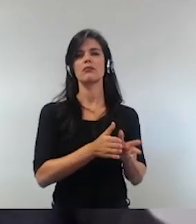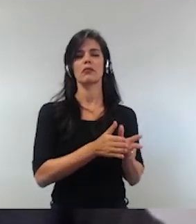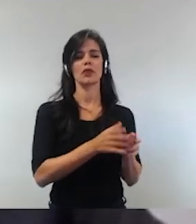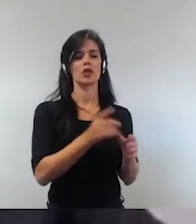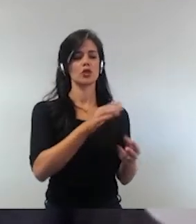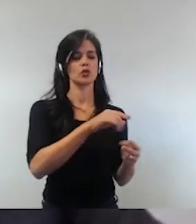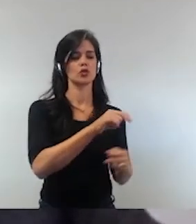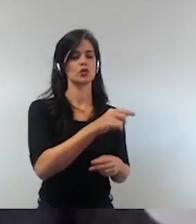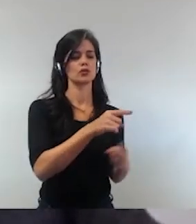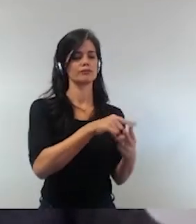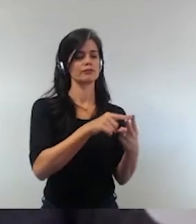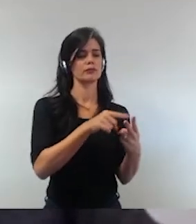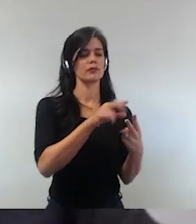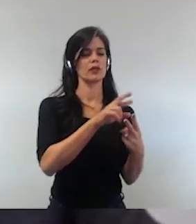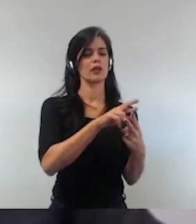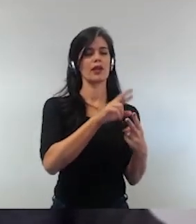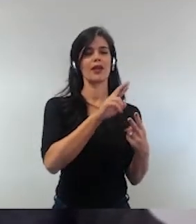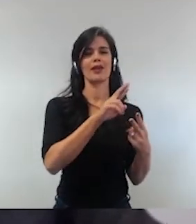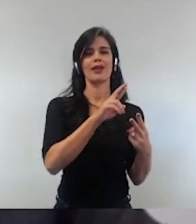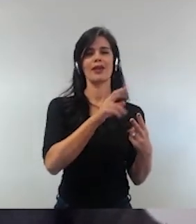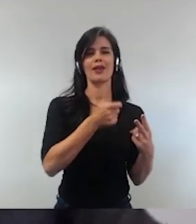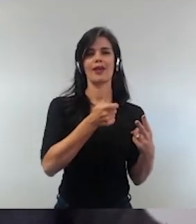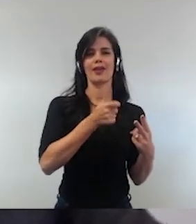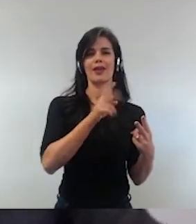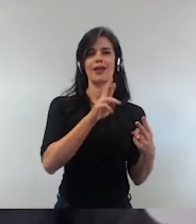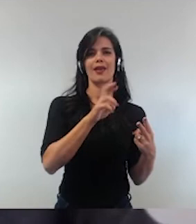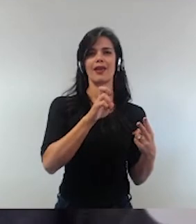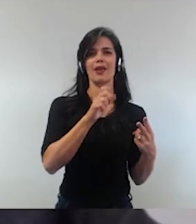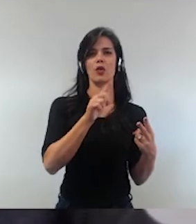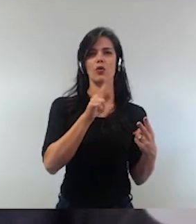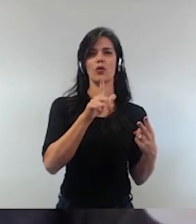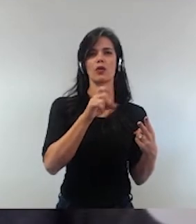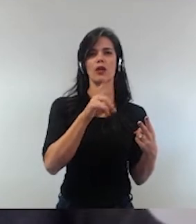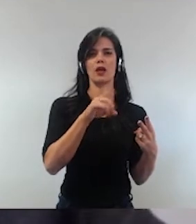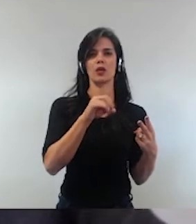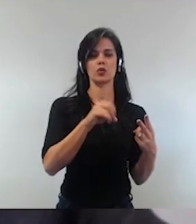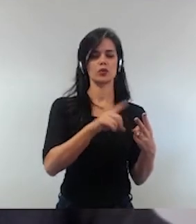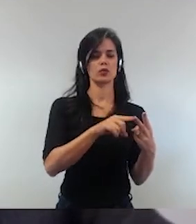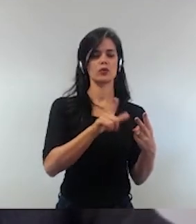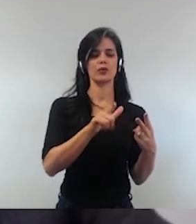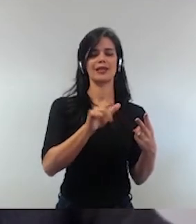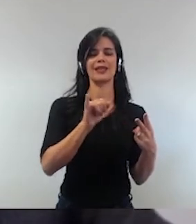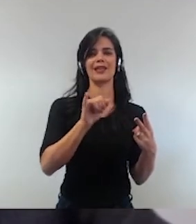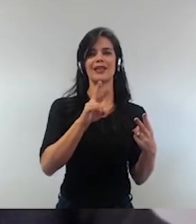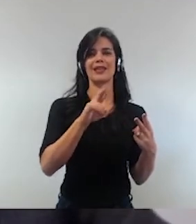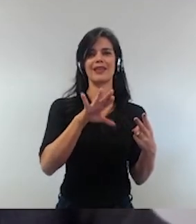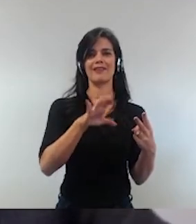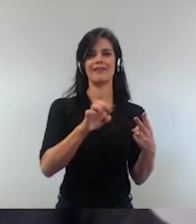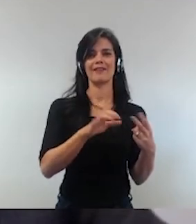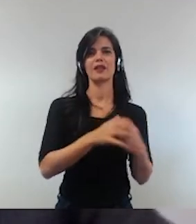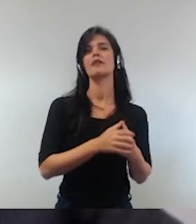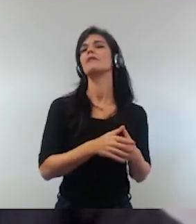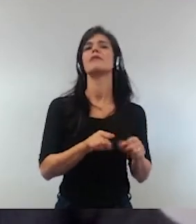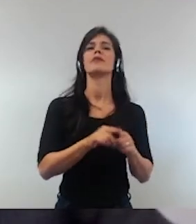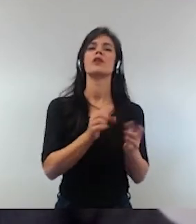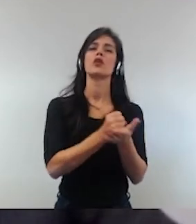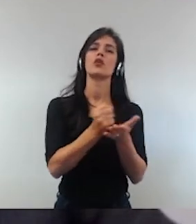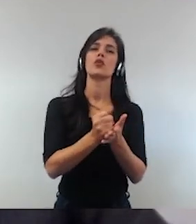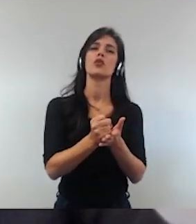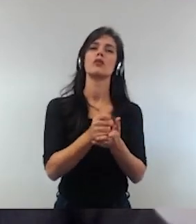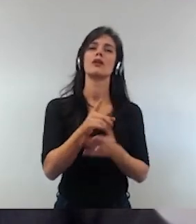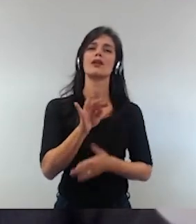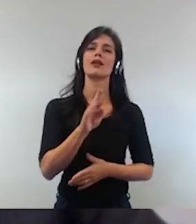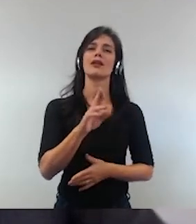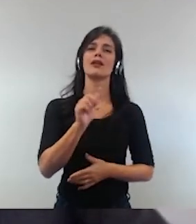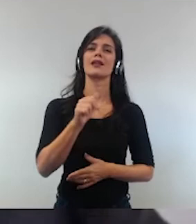regulado e livre, né? Hoje, 70% é regulado, 30% é livre. E tem os contratos de transmissão. A transmissora, ela